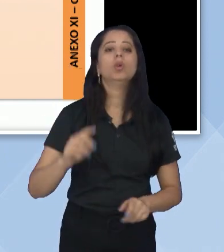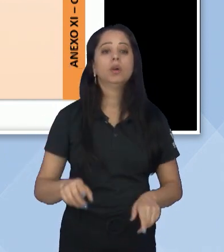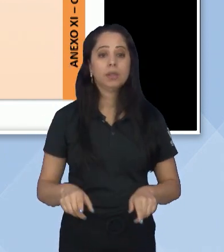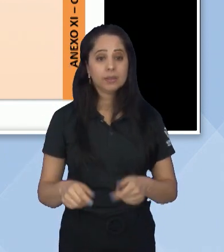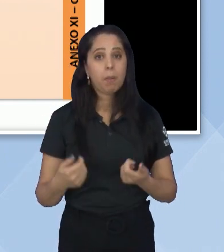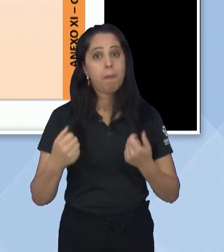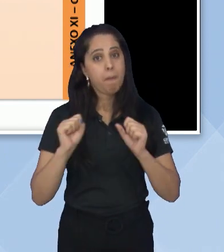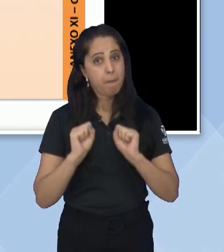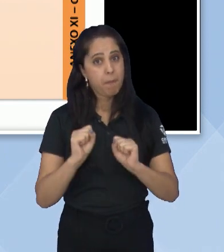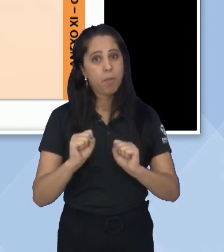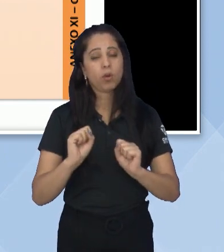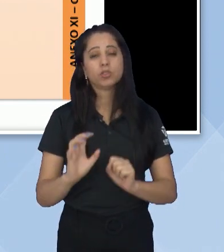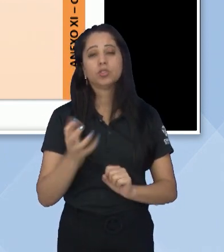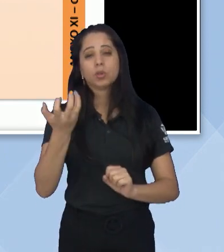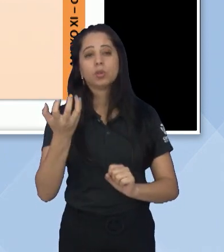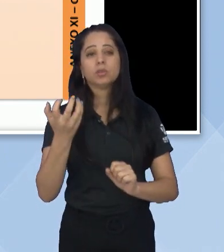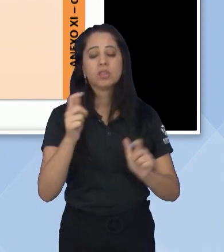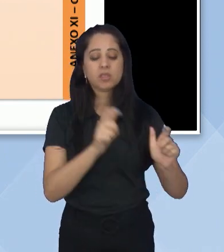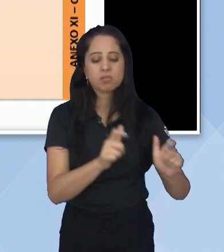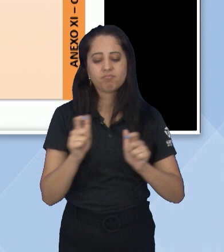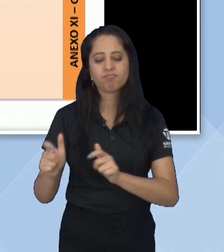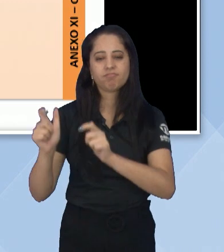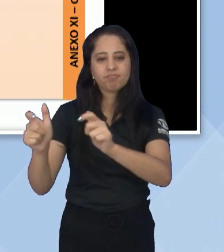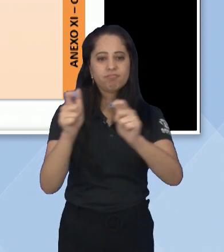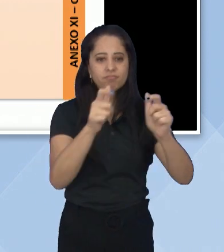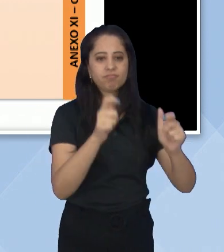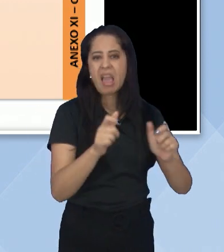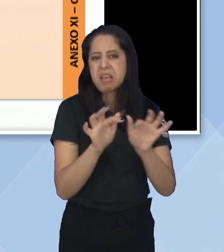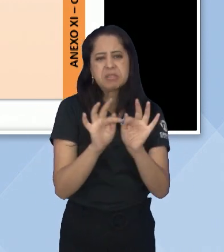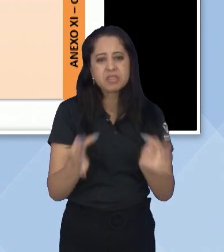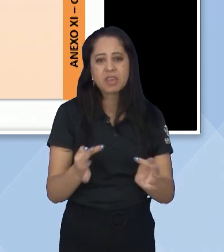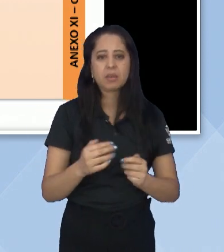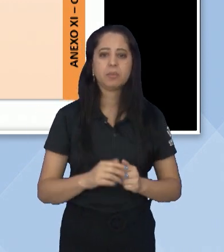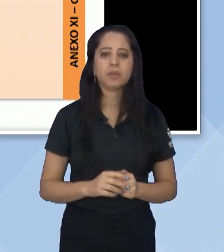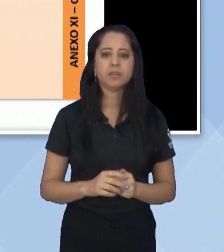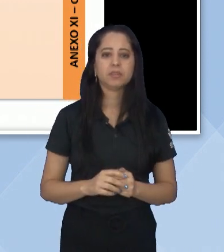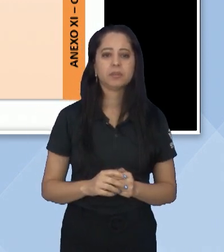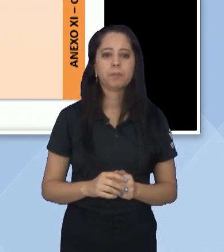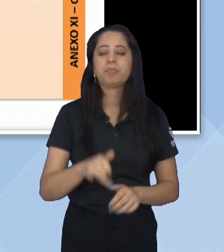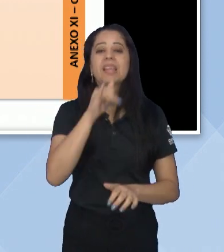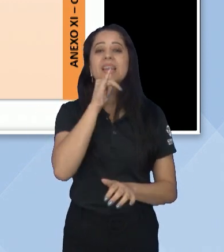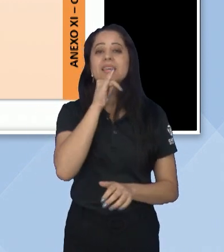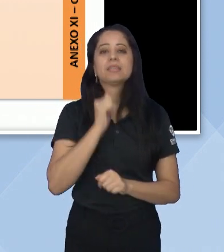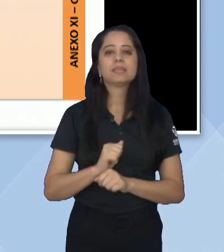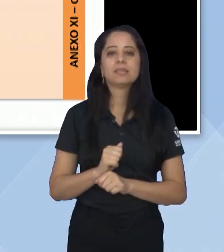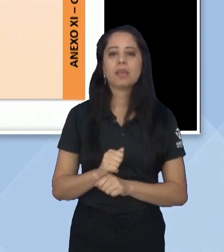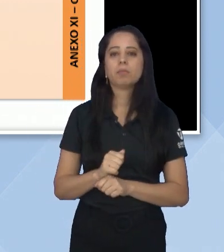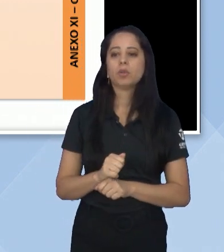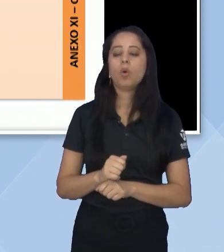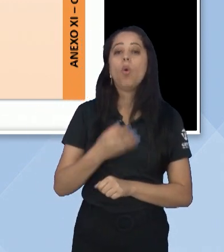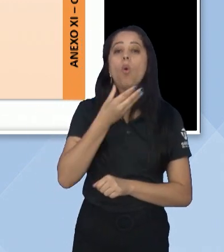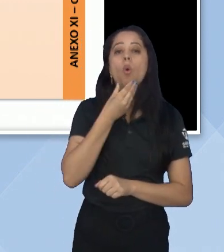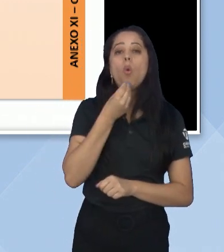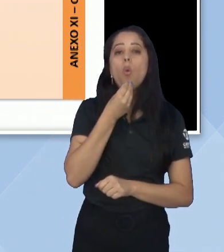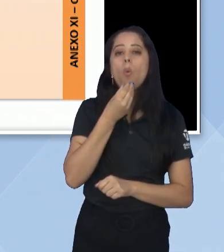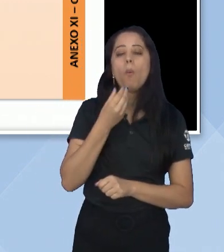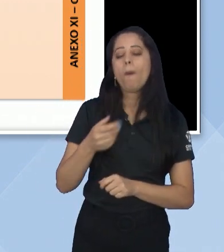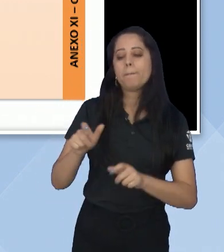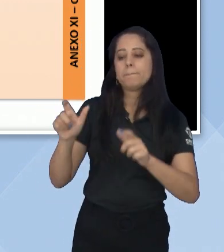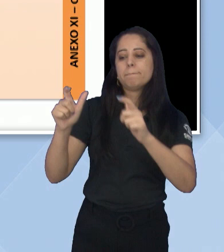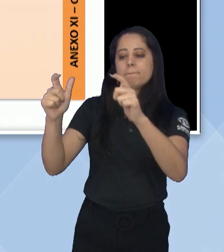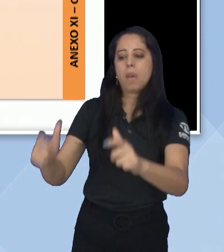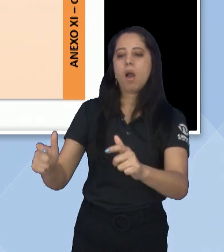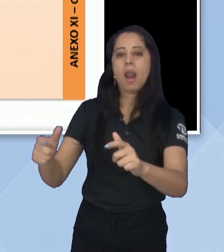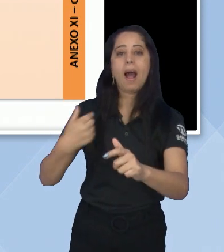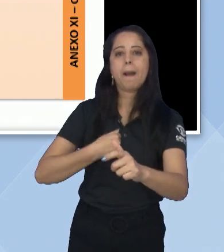poderiam acontecer em algumas localidades que não estavam acontecendo coisa simples como uma um cara quer fazer uma dedetização e ele ele se ele